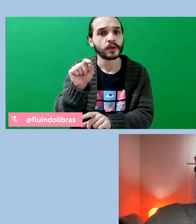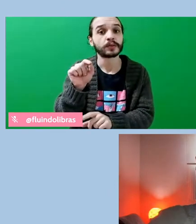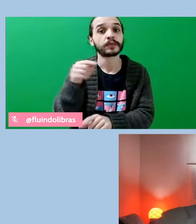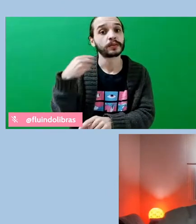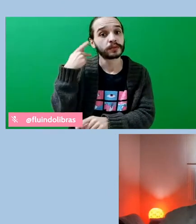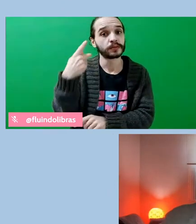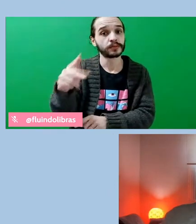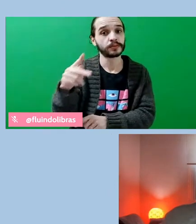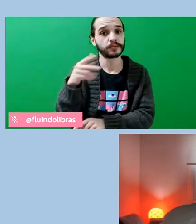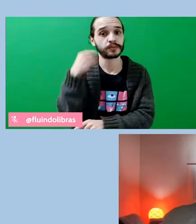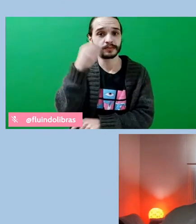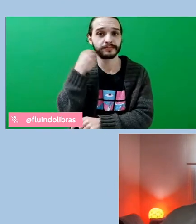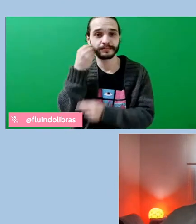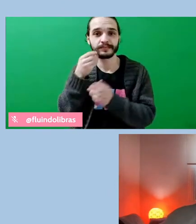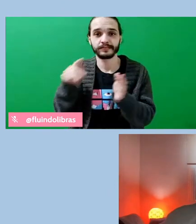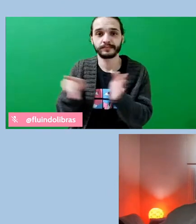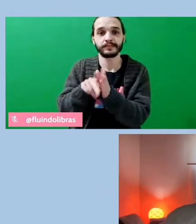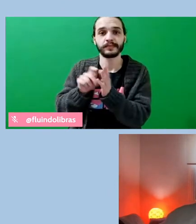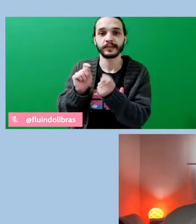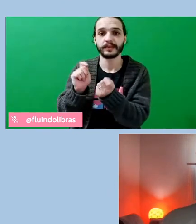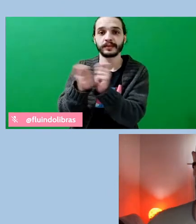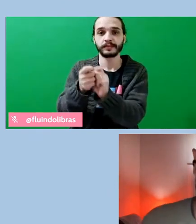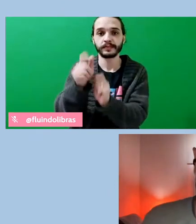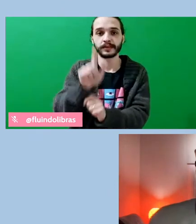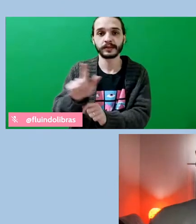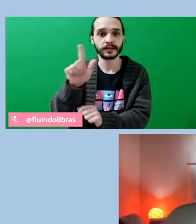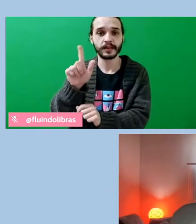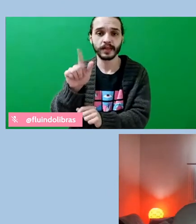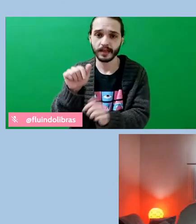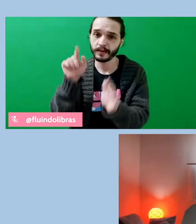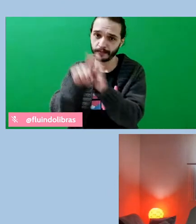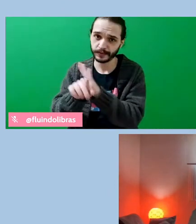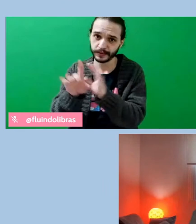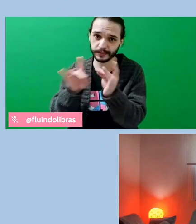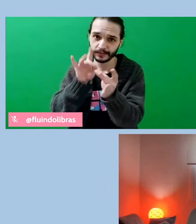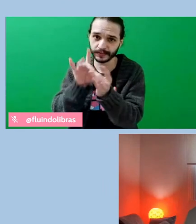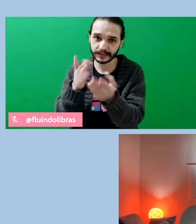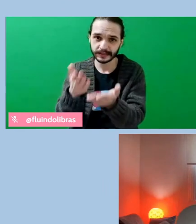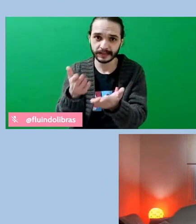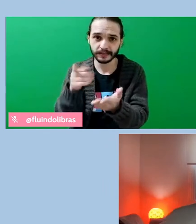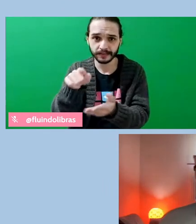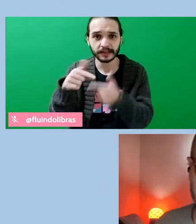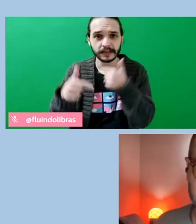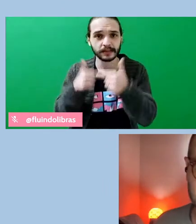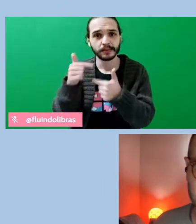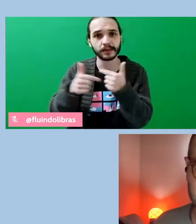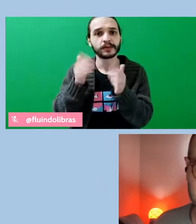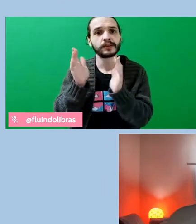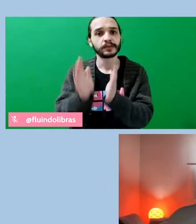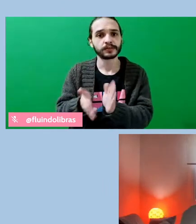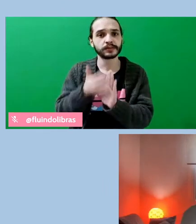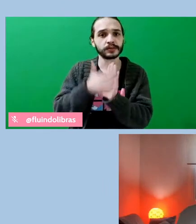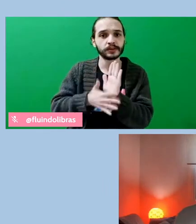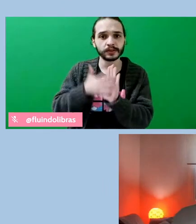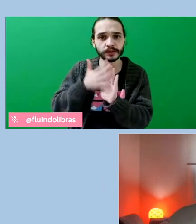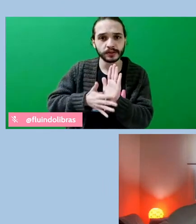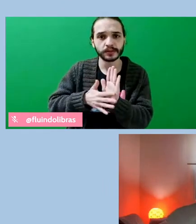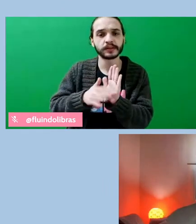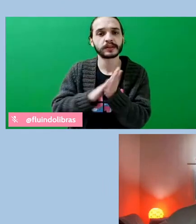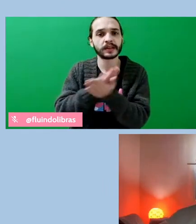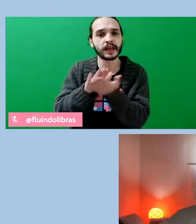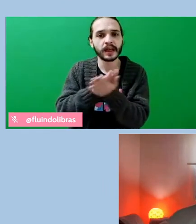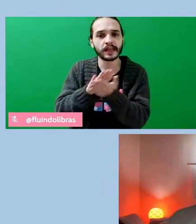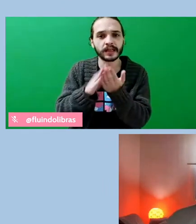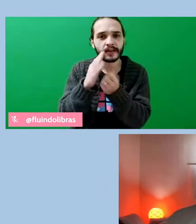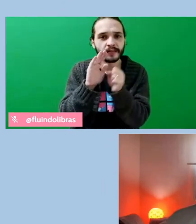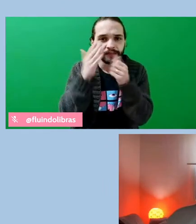sem te fazer uma pergunta, né, com relação à adaptação literária. Você que trabalhou como roteirista na Vida Invisível, com o próprio conto que